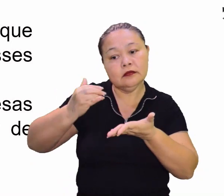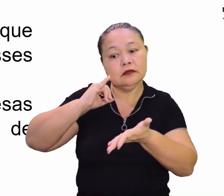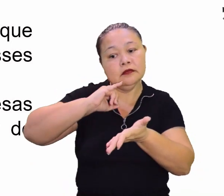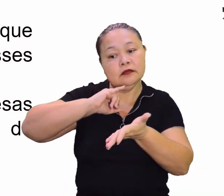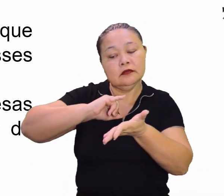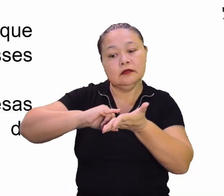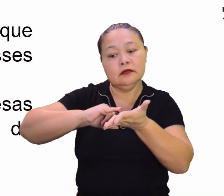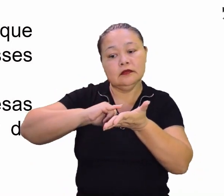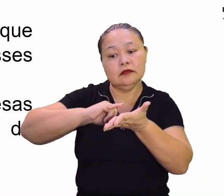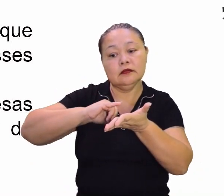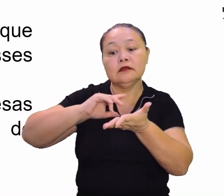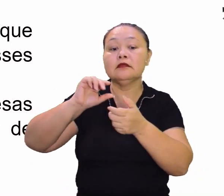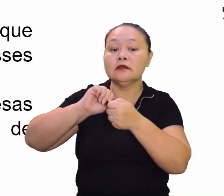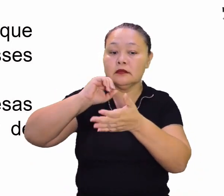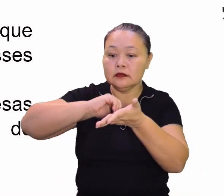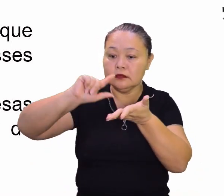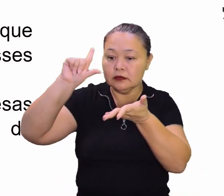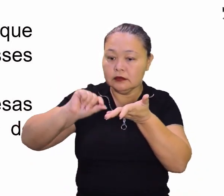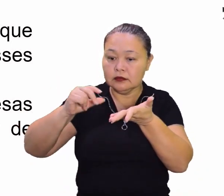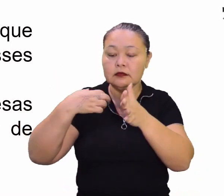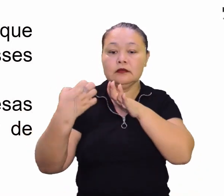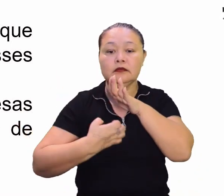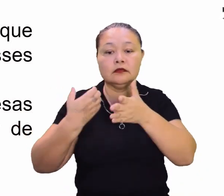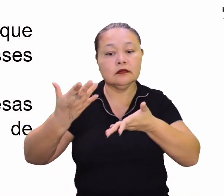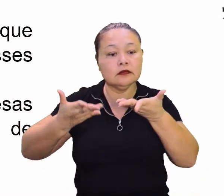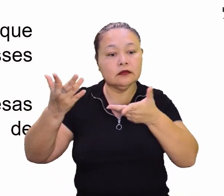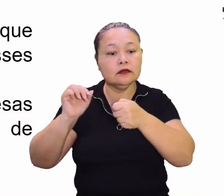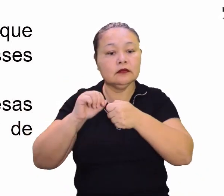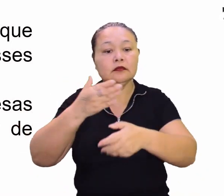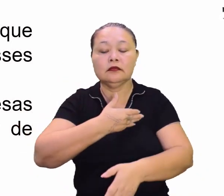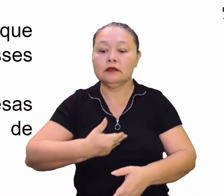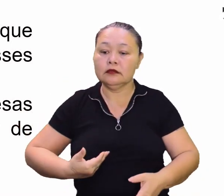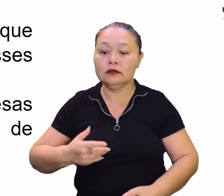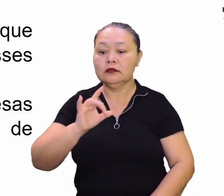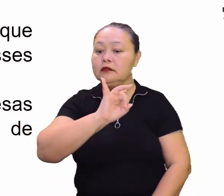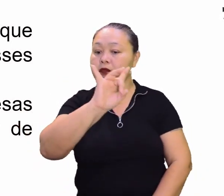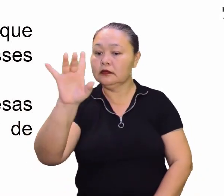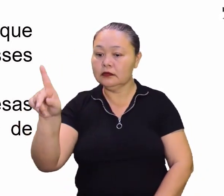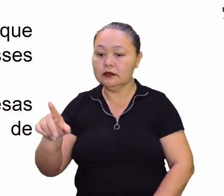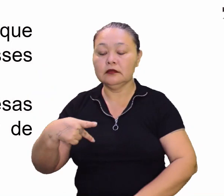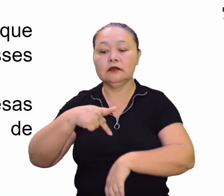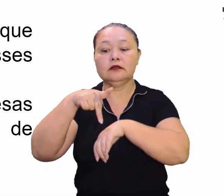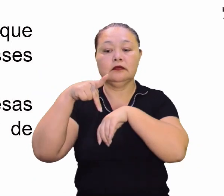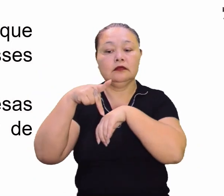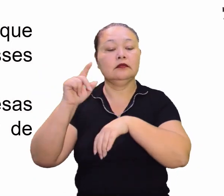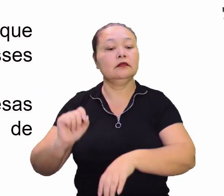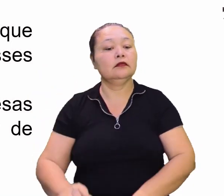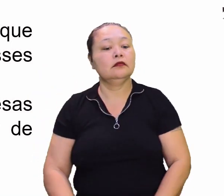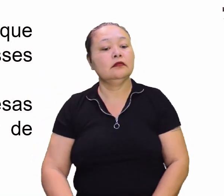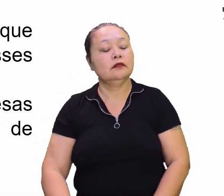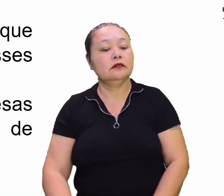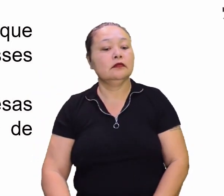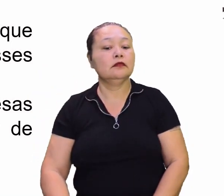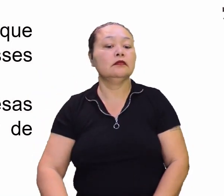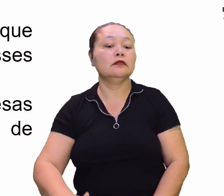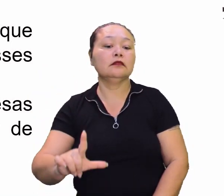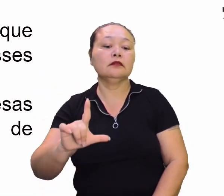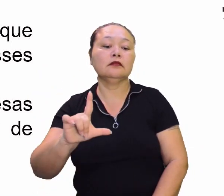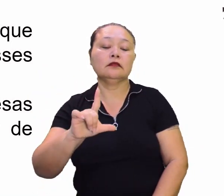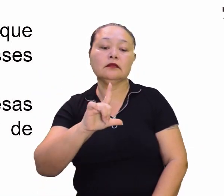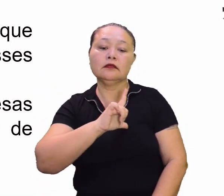de incentivo à industrialização promovidas pelos governos desses países.